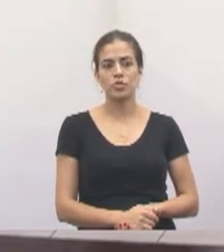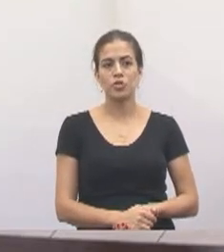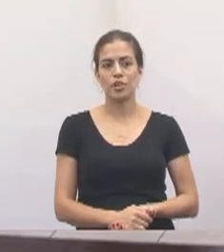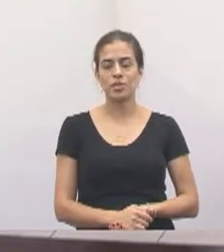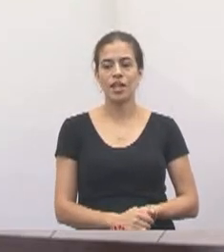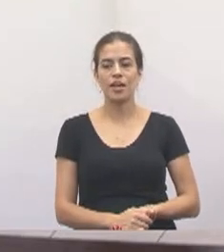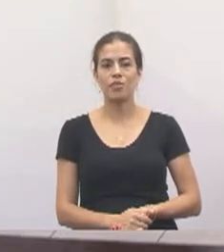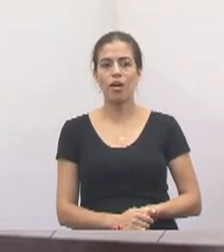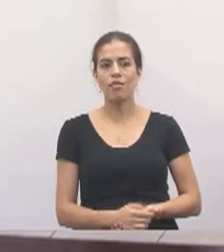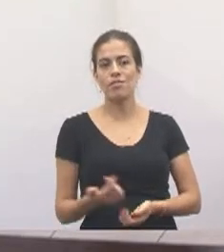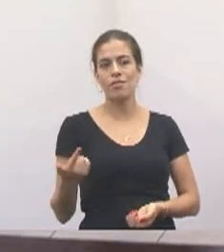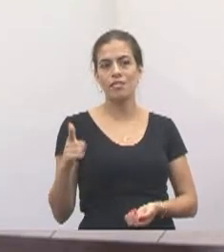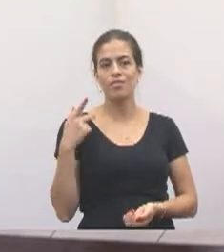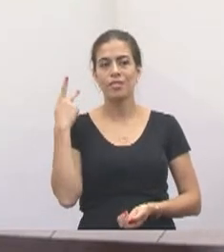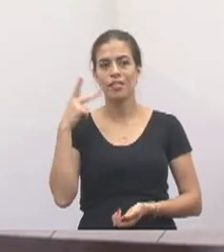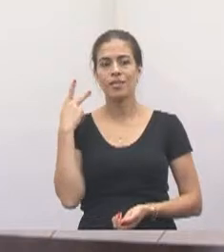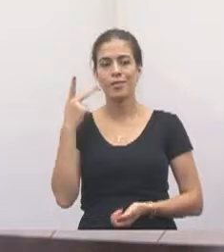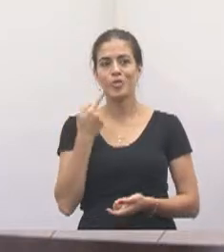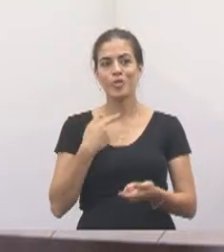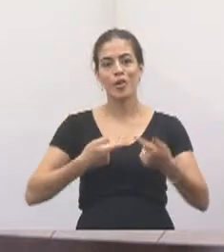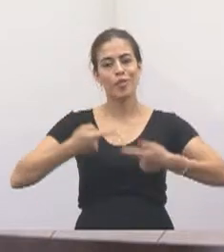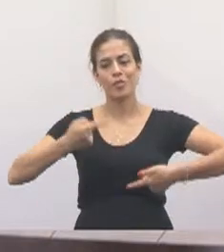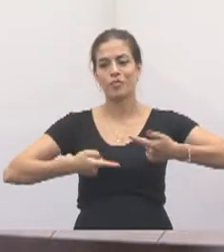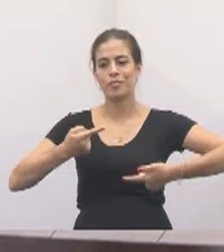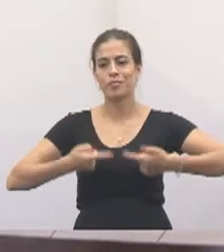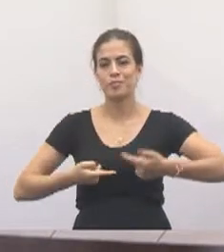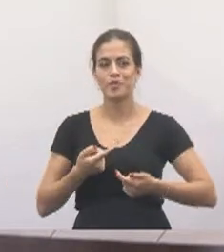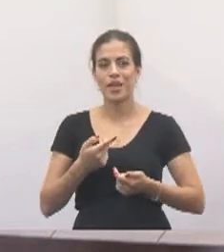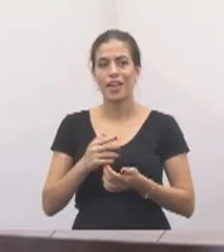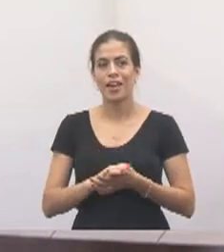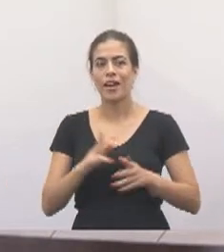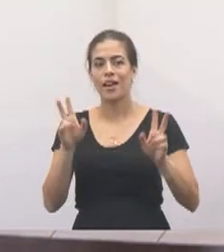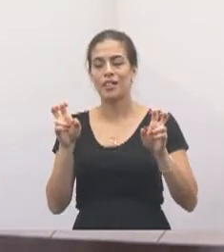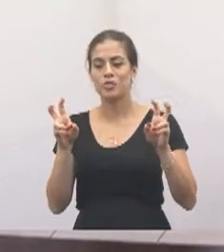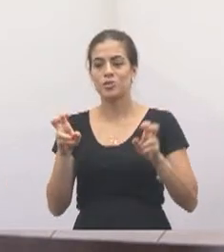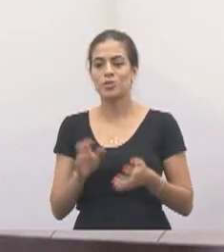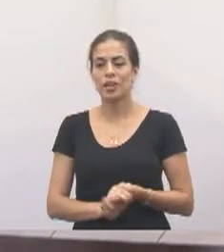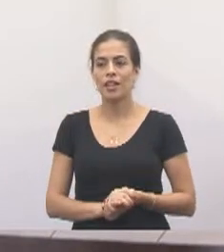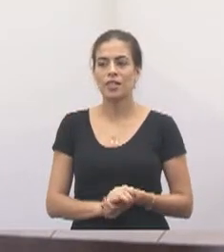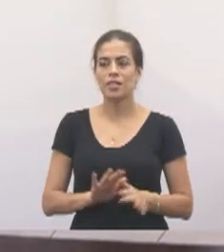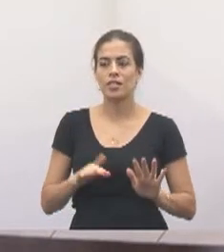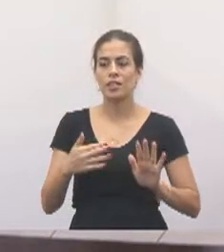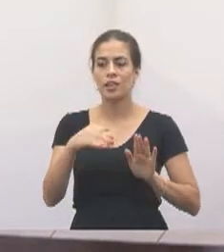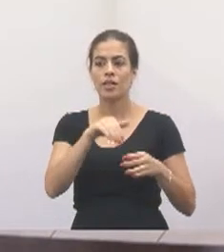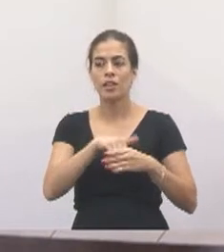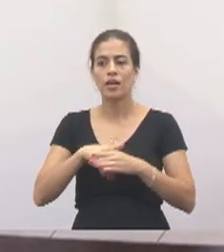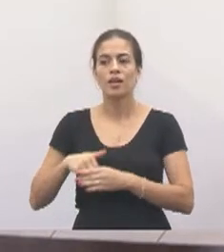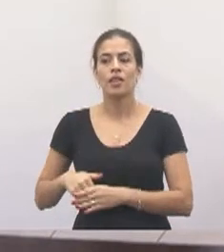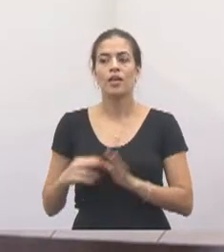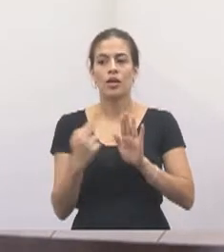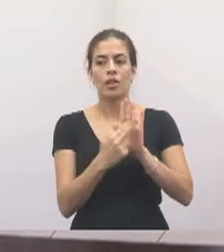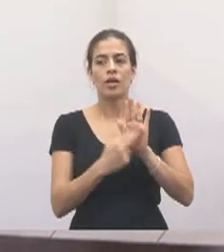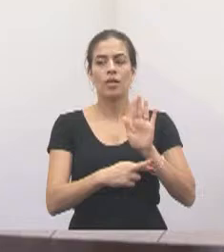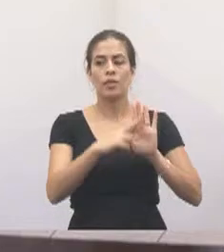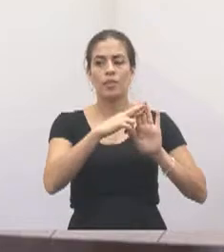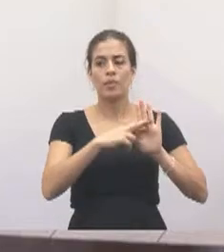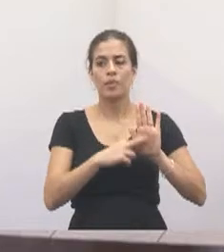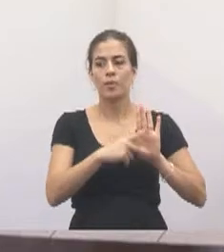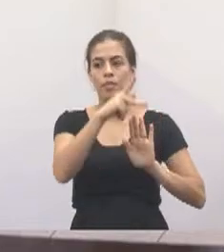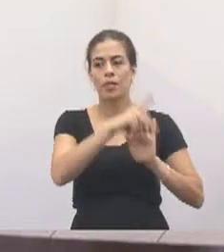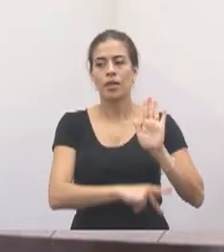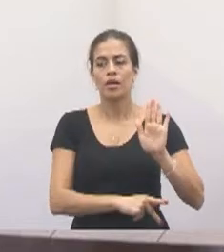não havendo mais nenhum Vereador desejando discutir a matéria Solicito a primeira secretária que proceda a votação nominal do projeto na forma